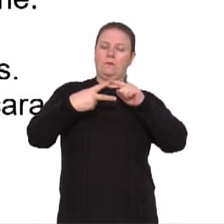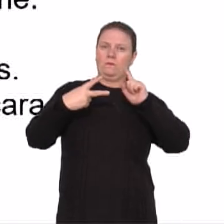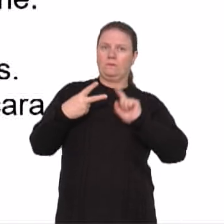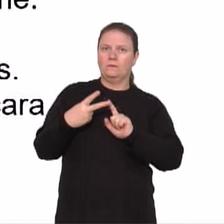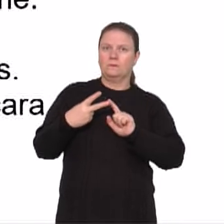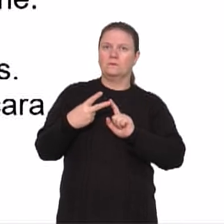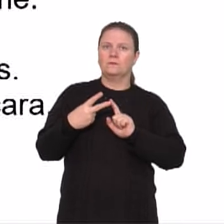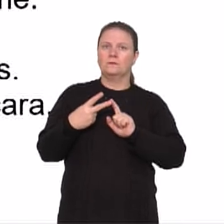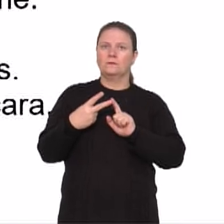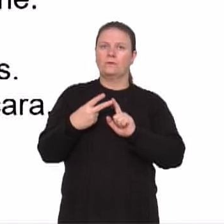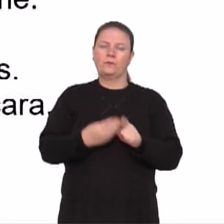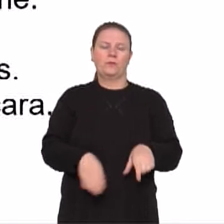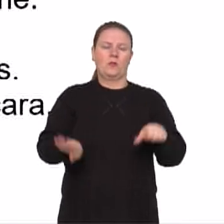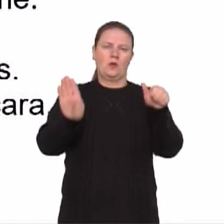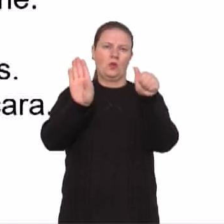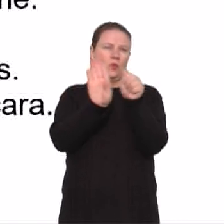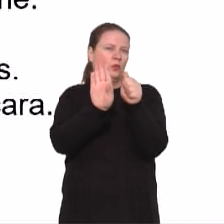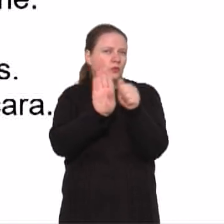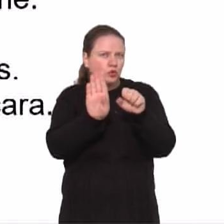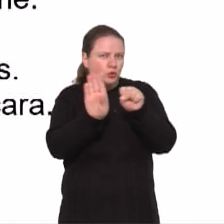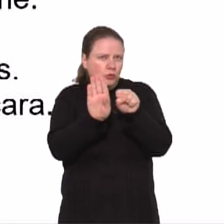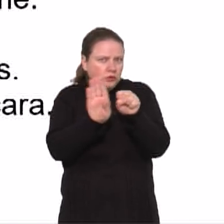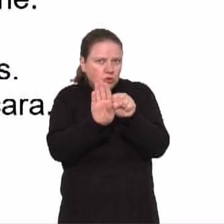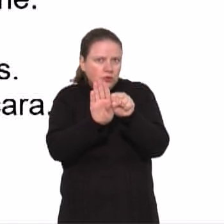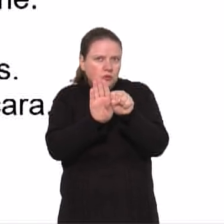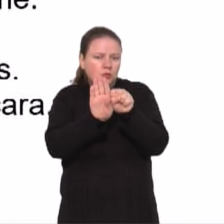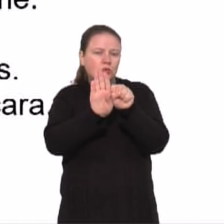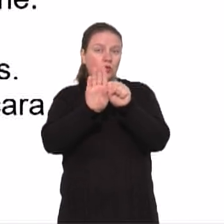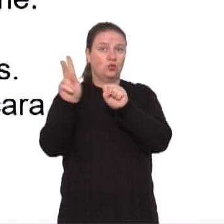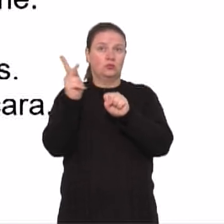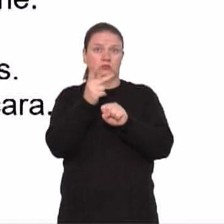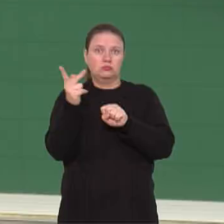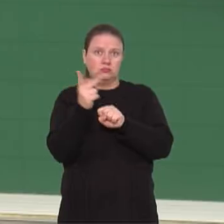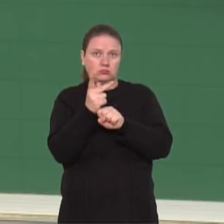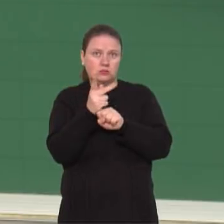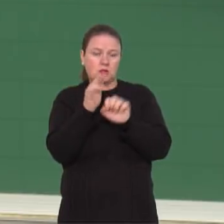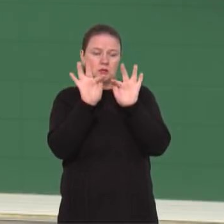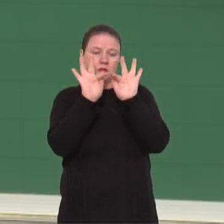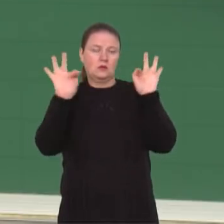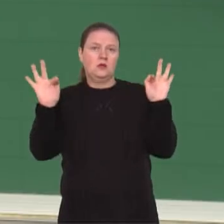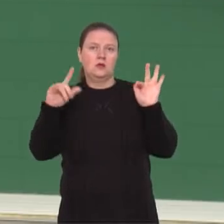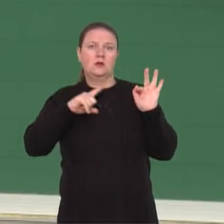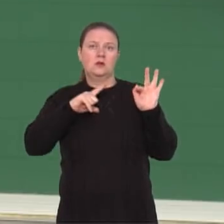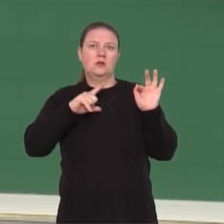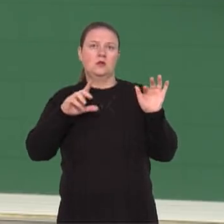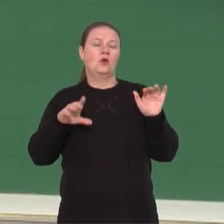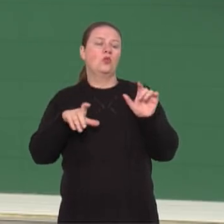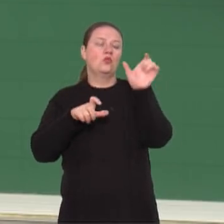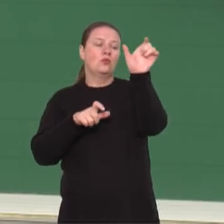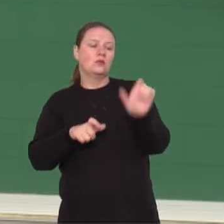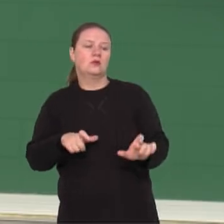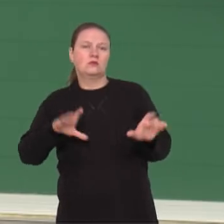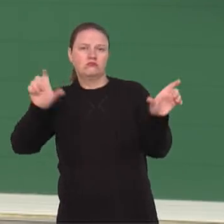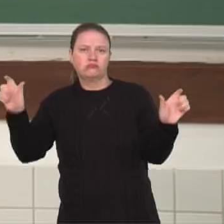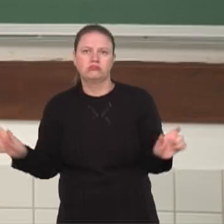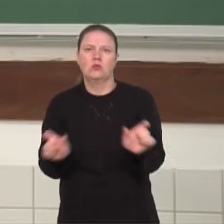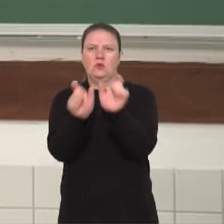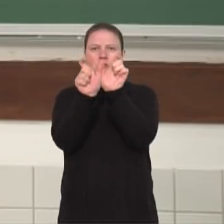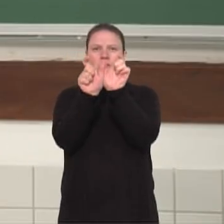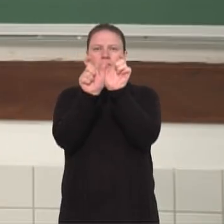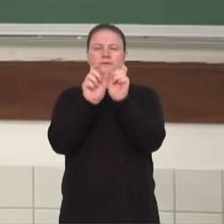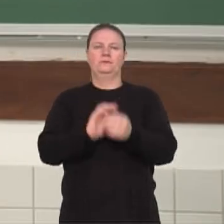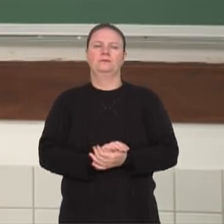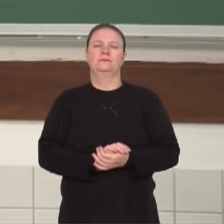dois substantivos, professores e pedagogos, então eu tenho que essa frase tem um sujeito composto por dois